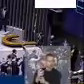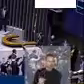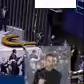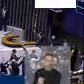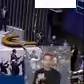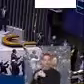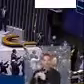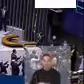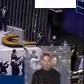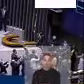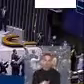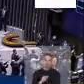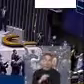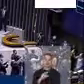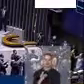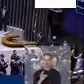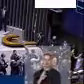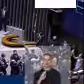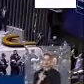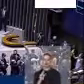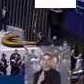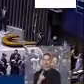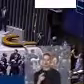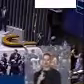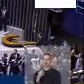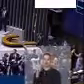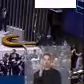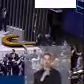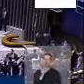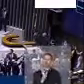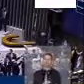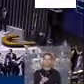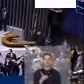teria alcançado mais que aqueles 257.